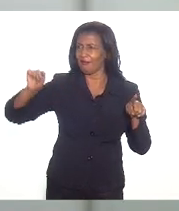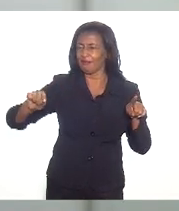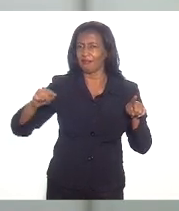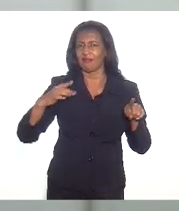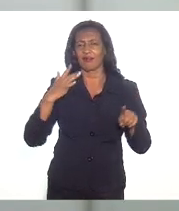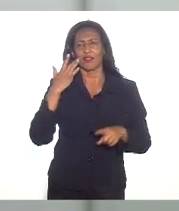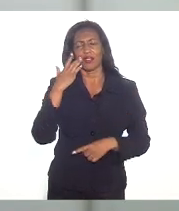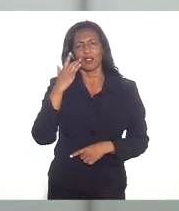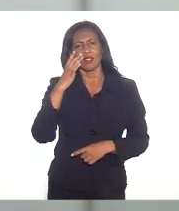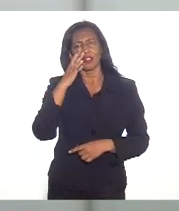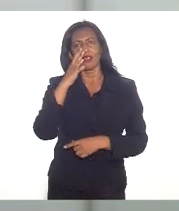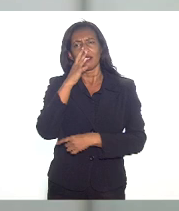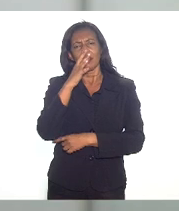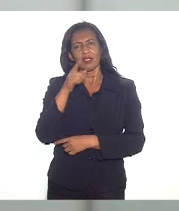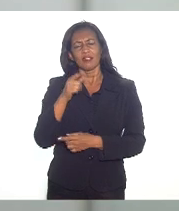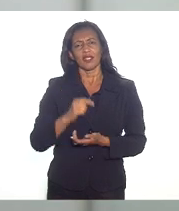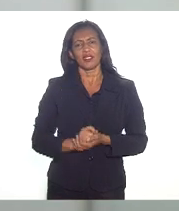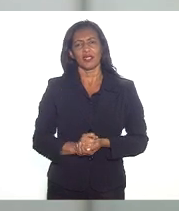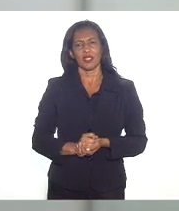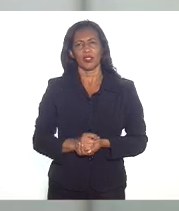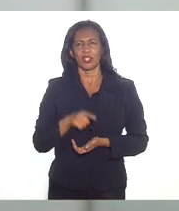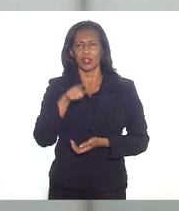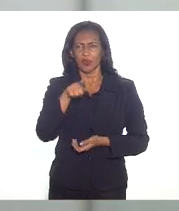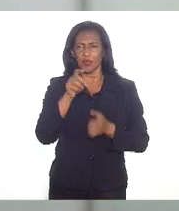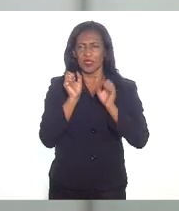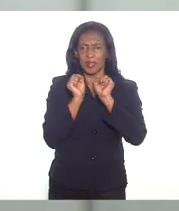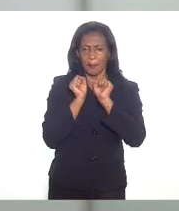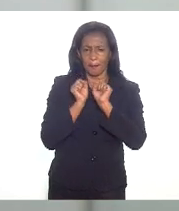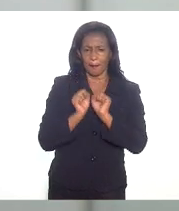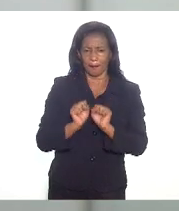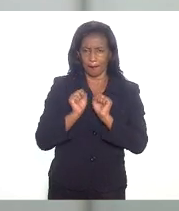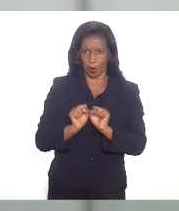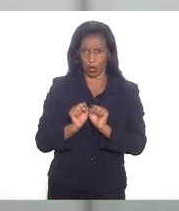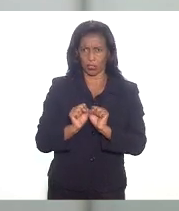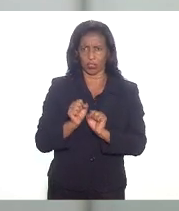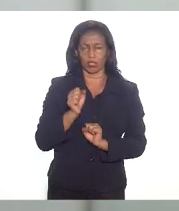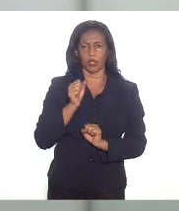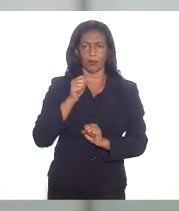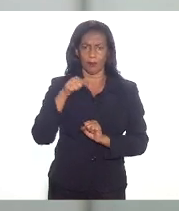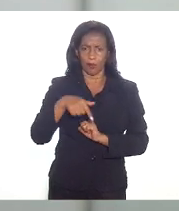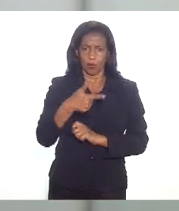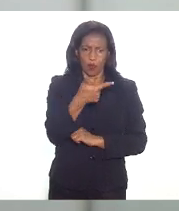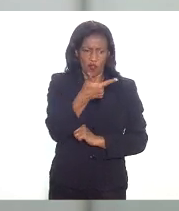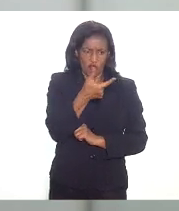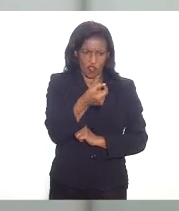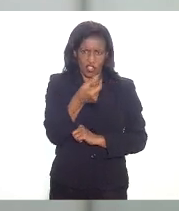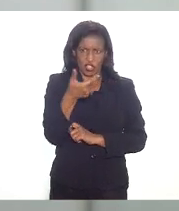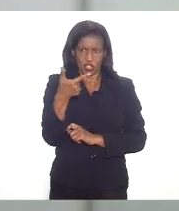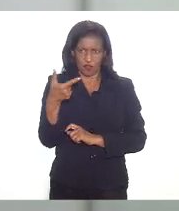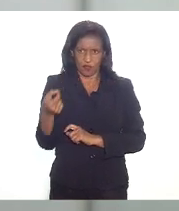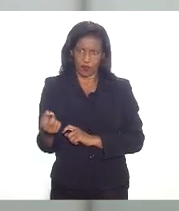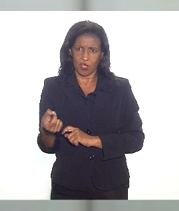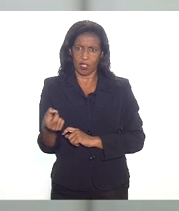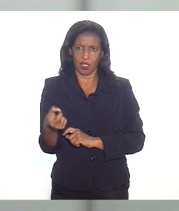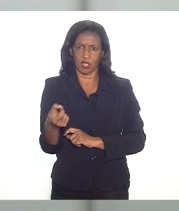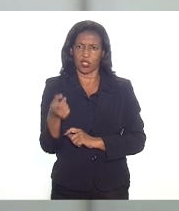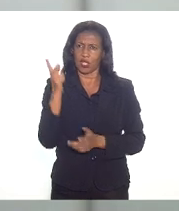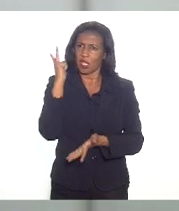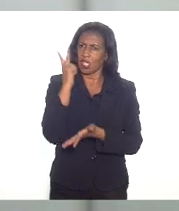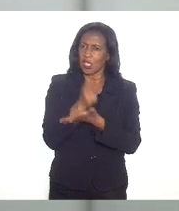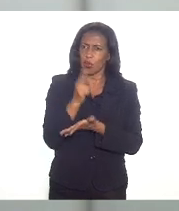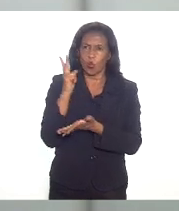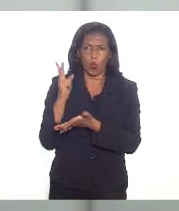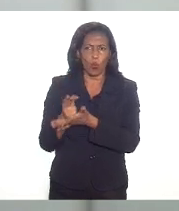poderíamos ver, se você poderia fazê-lo, também para o ano 2020, o mesmo para inativos